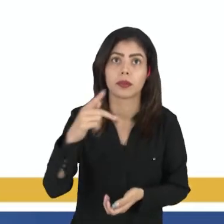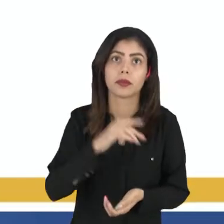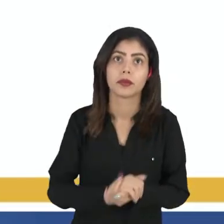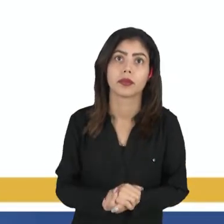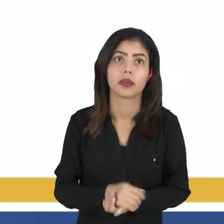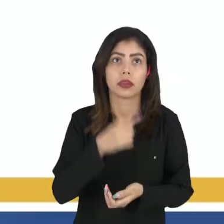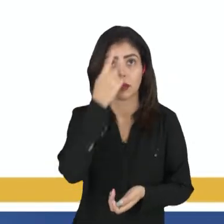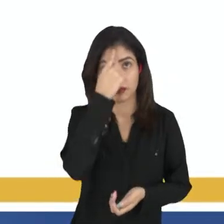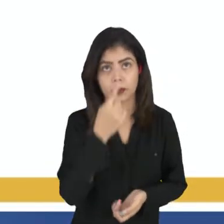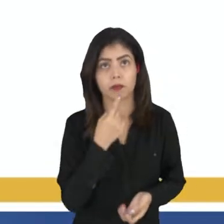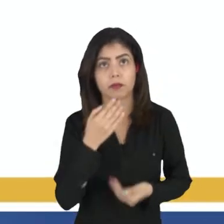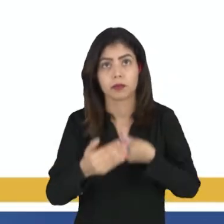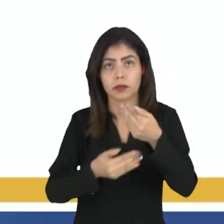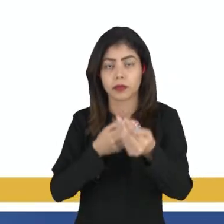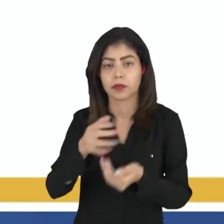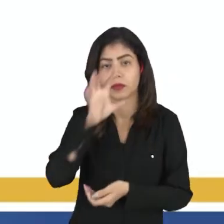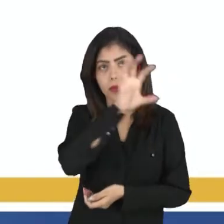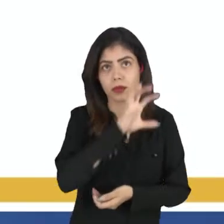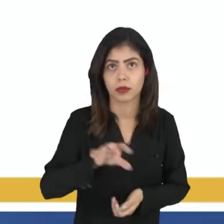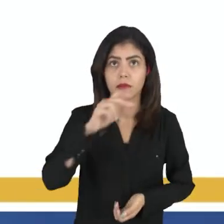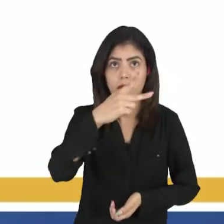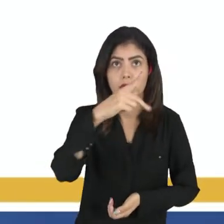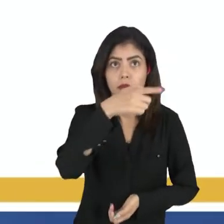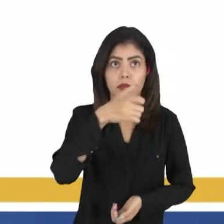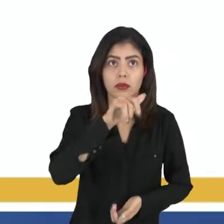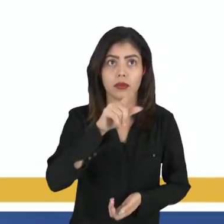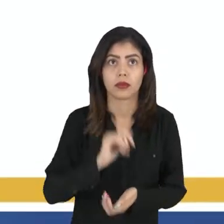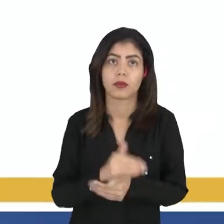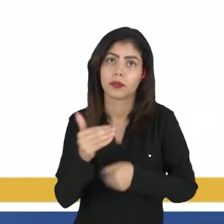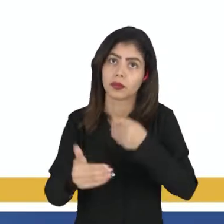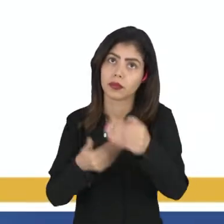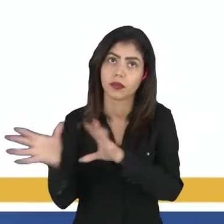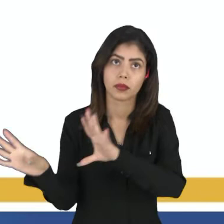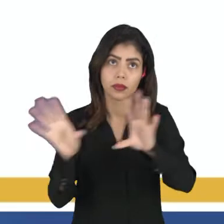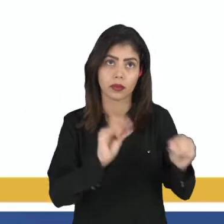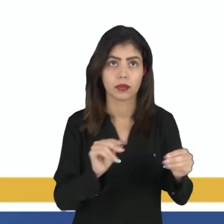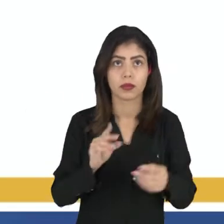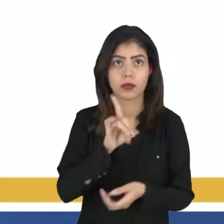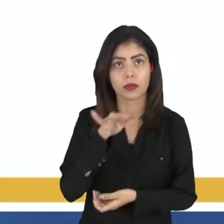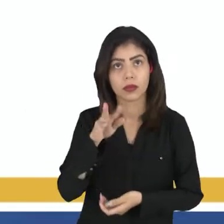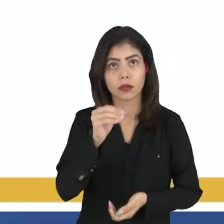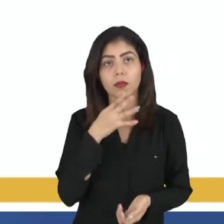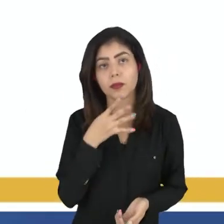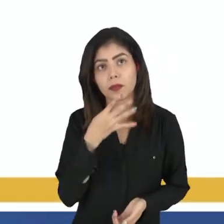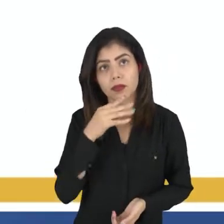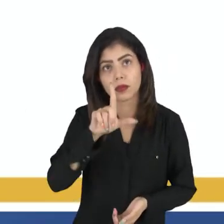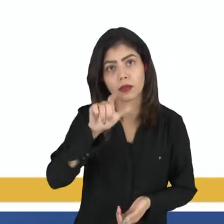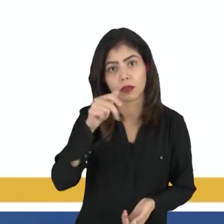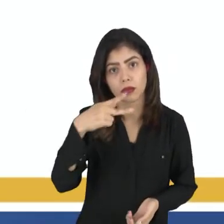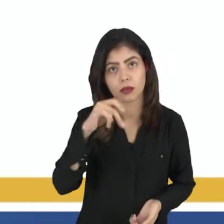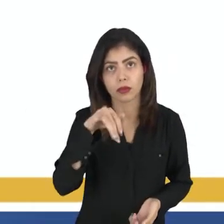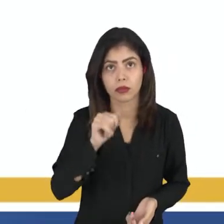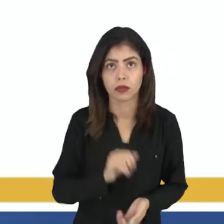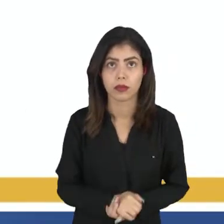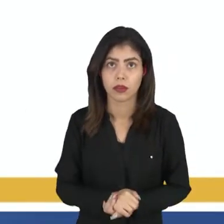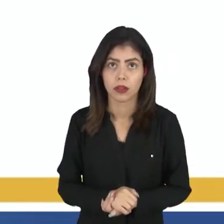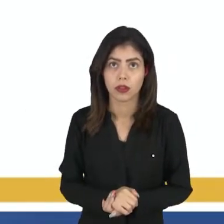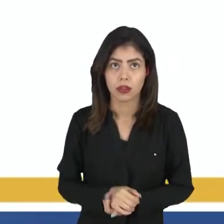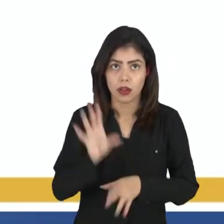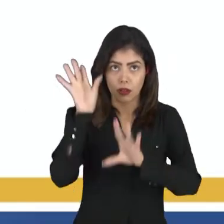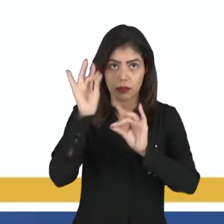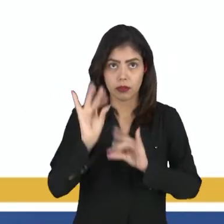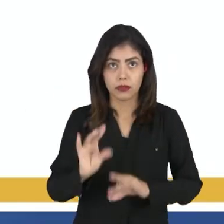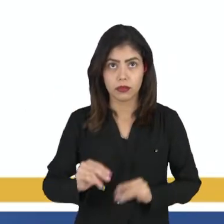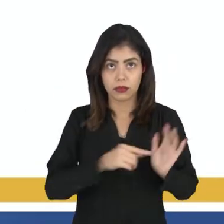As imagens são apresentadas em mapas de pixels desenvolvidas através de uma ferramenta digital conhecida como lápis.